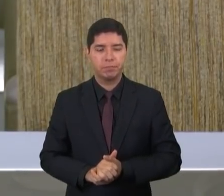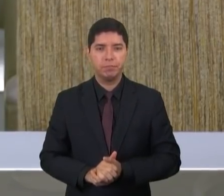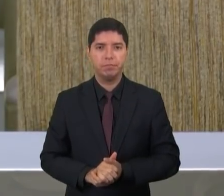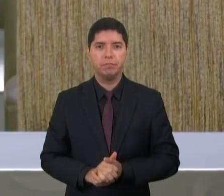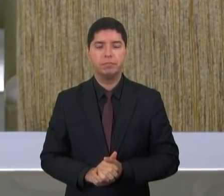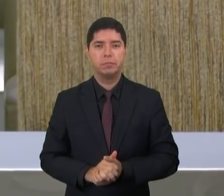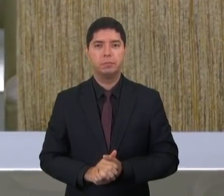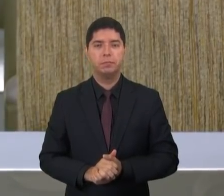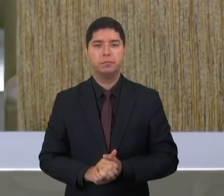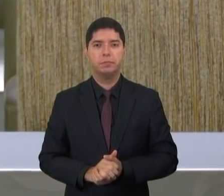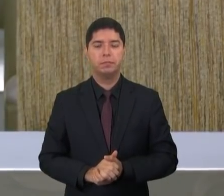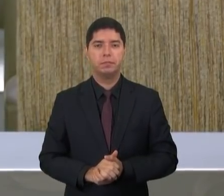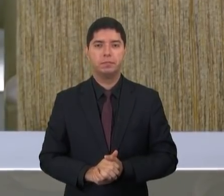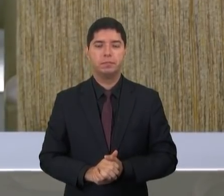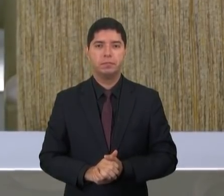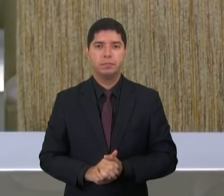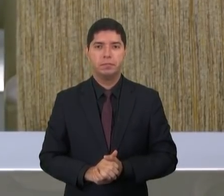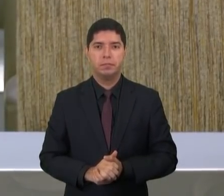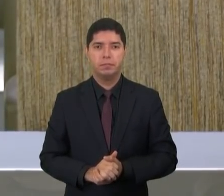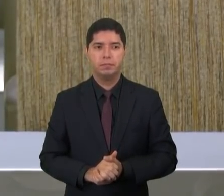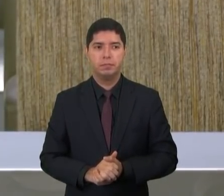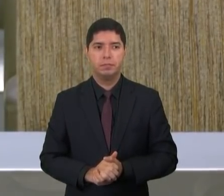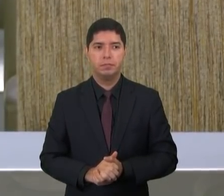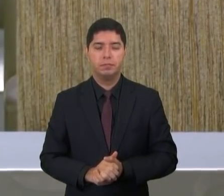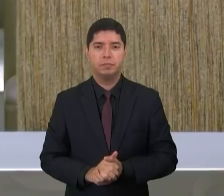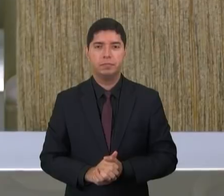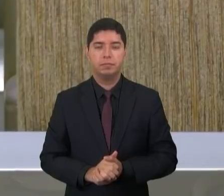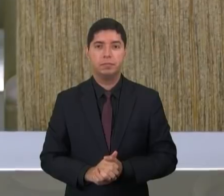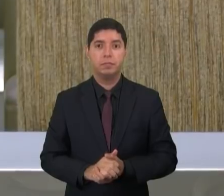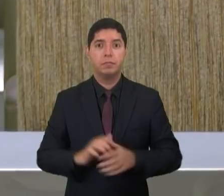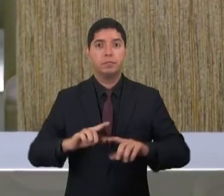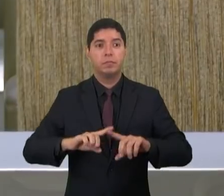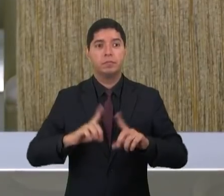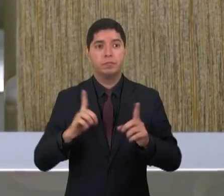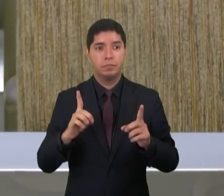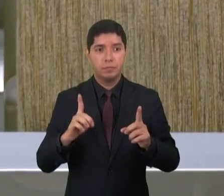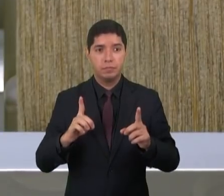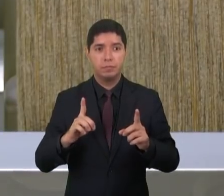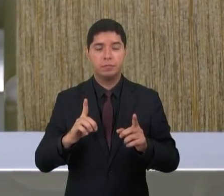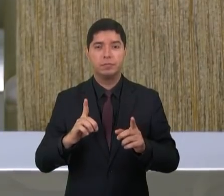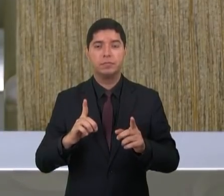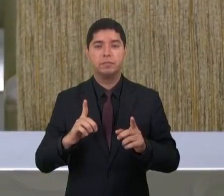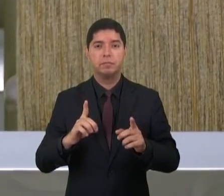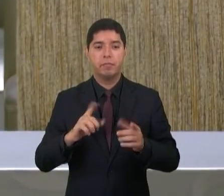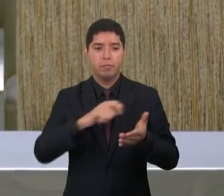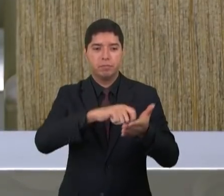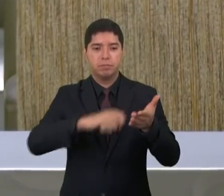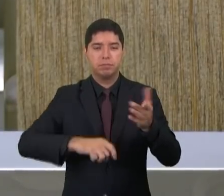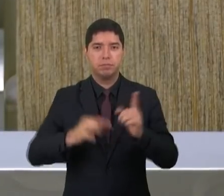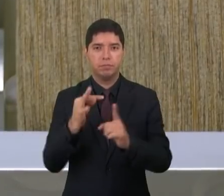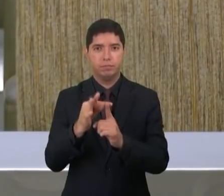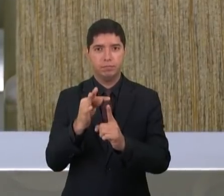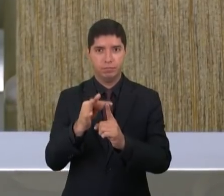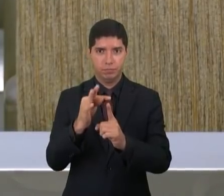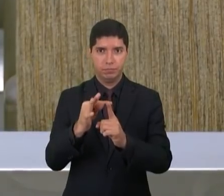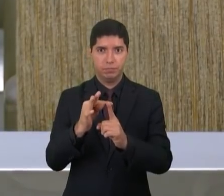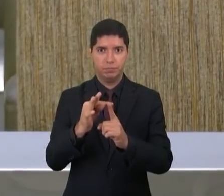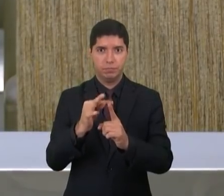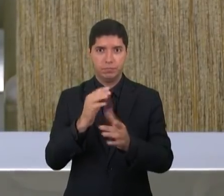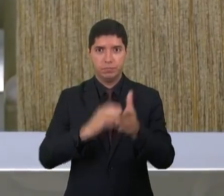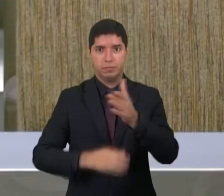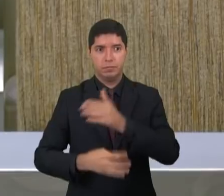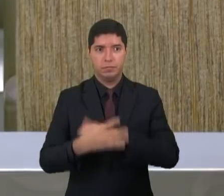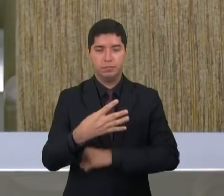poderiam e deveriam estar ao seu lado. Mas ele, escrevendo Timóteo, no capítulo de número 4, em sua